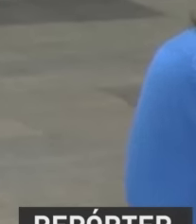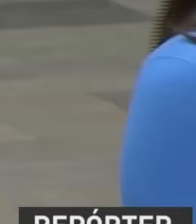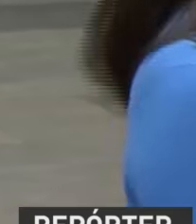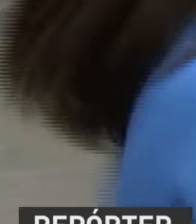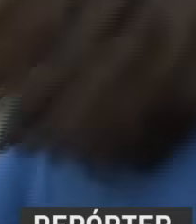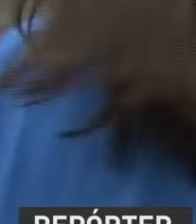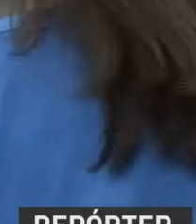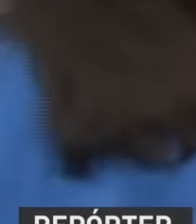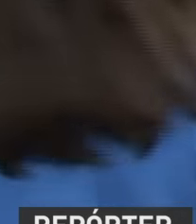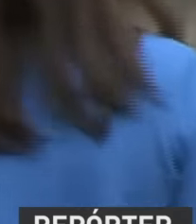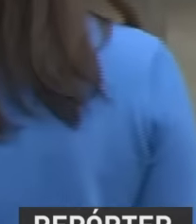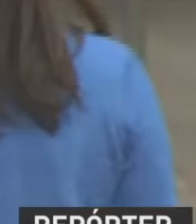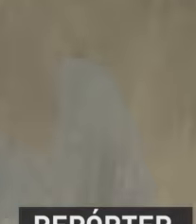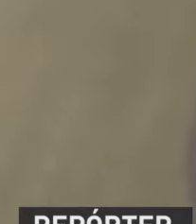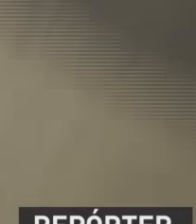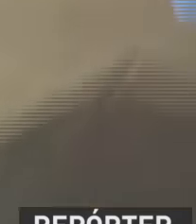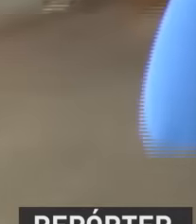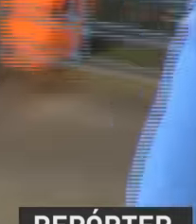comigo?